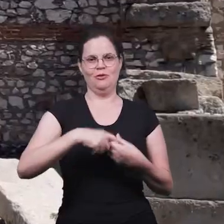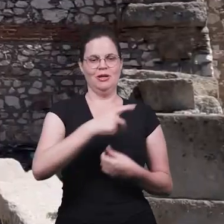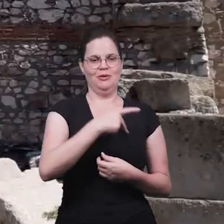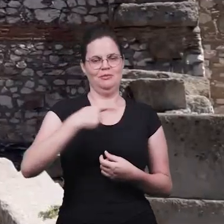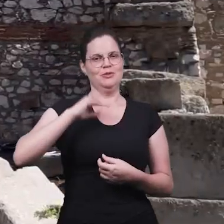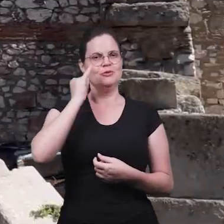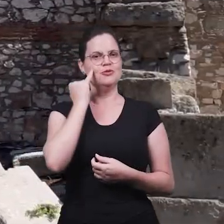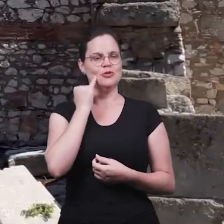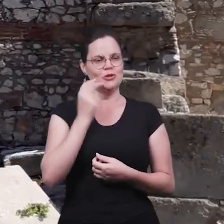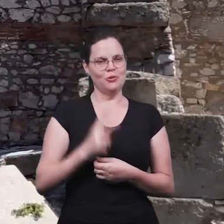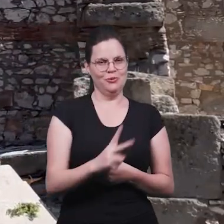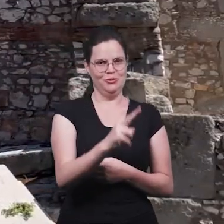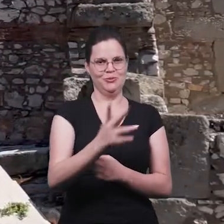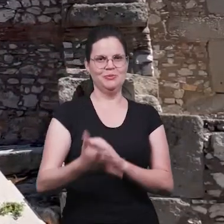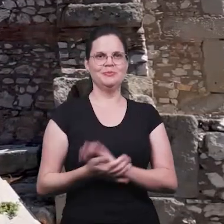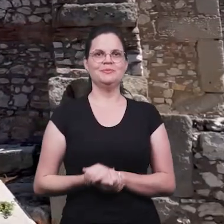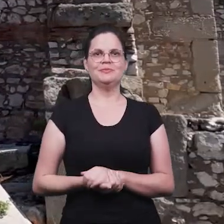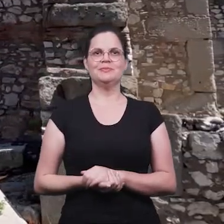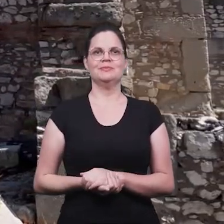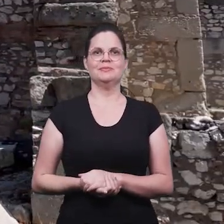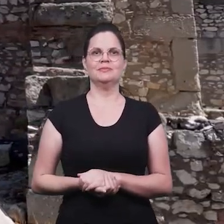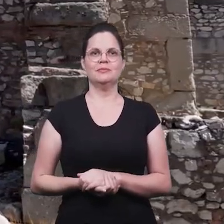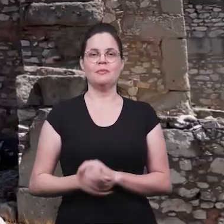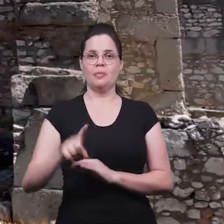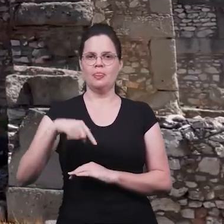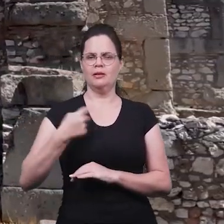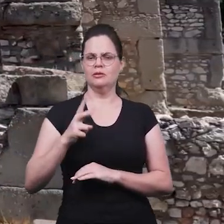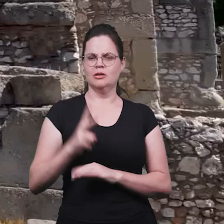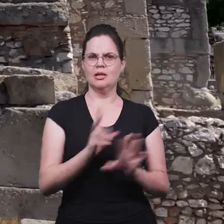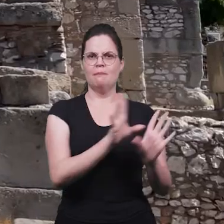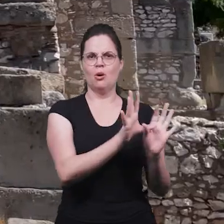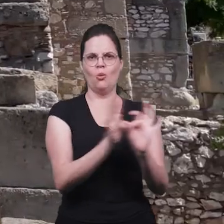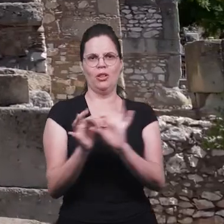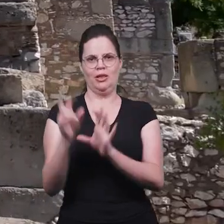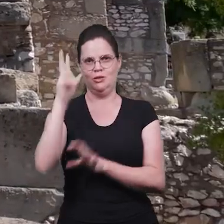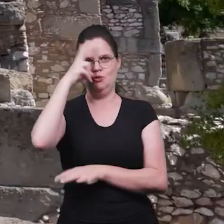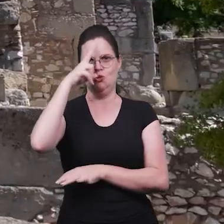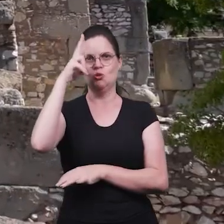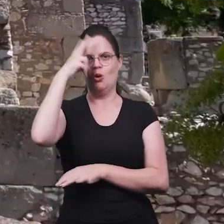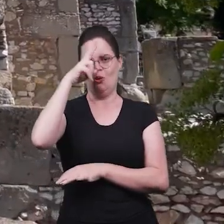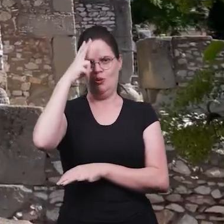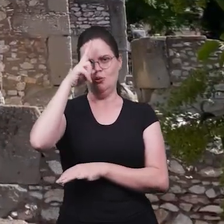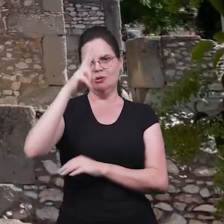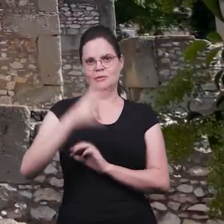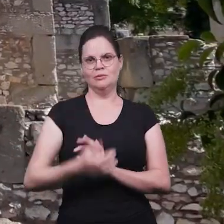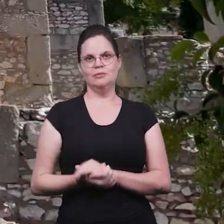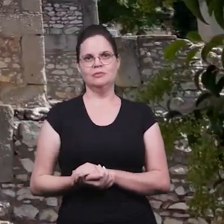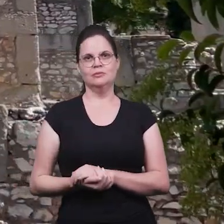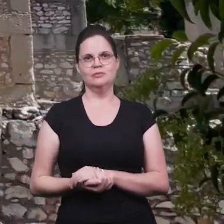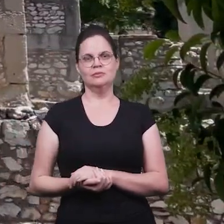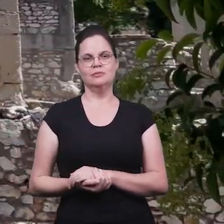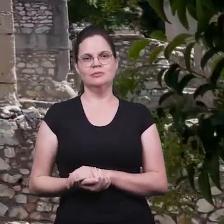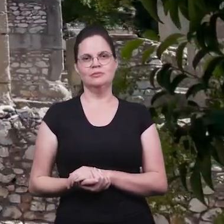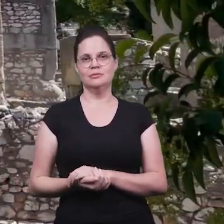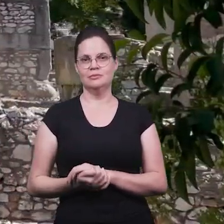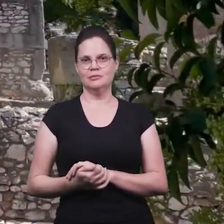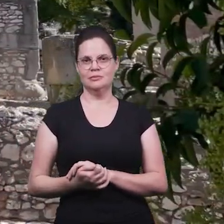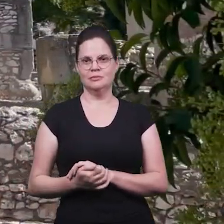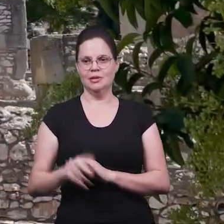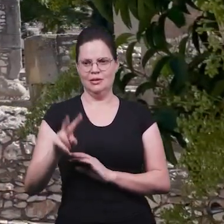a partir desse instante. Então eu retorno a palavra ao pastor Josias. Muito bem. A gente sempre faz uma contextualização